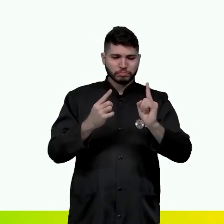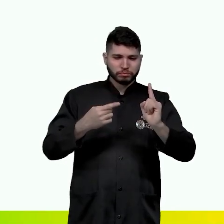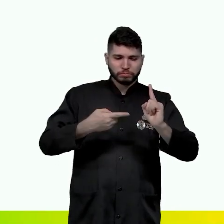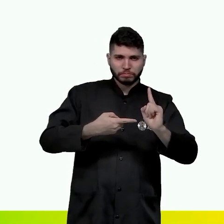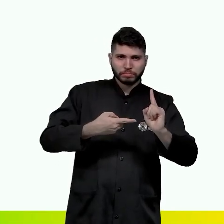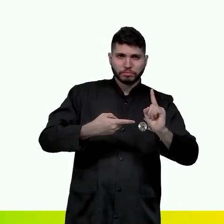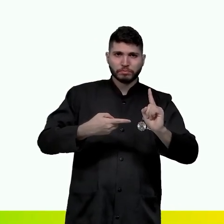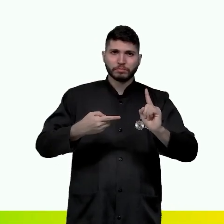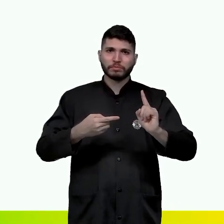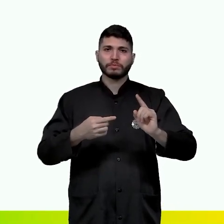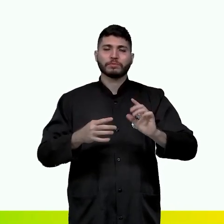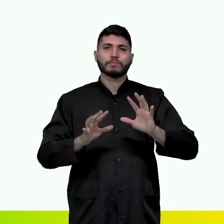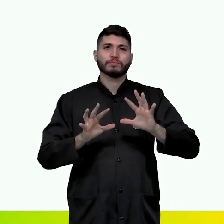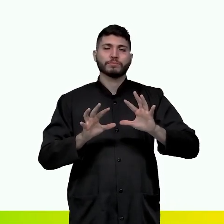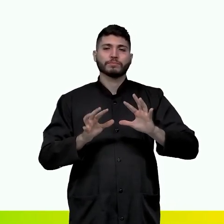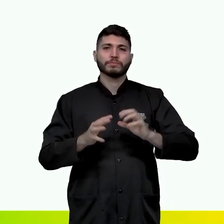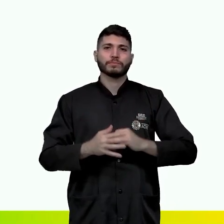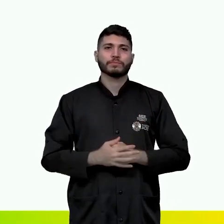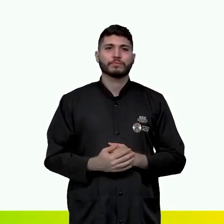exemplo,